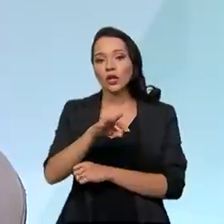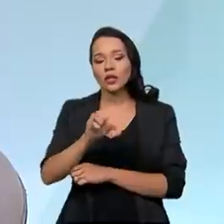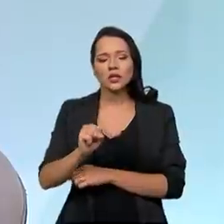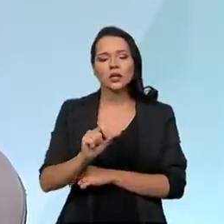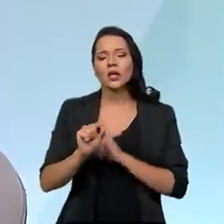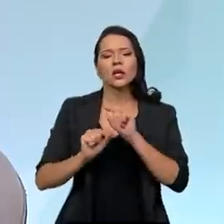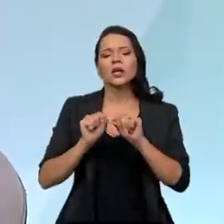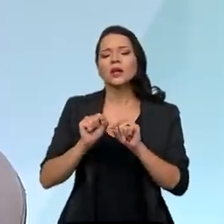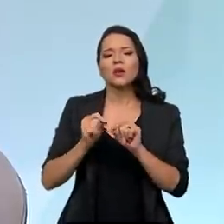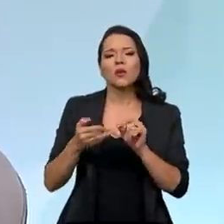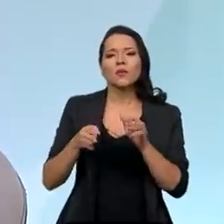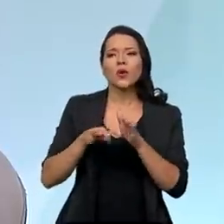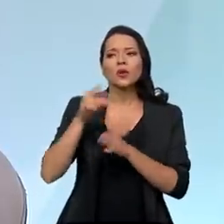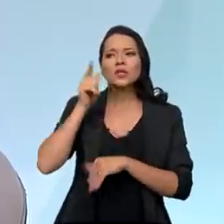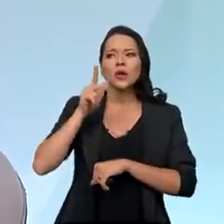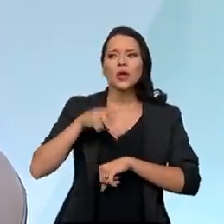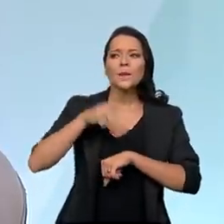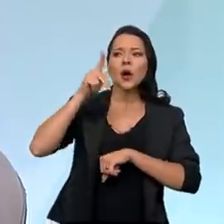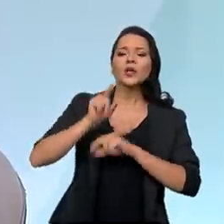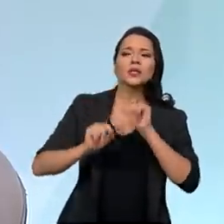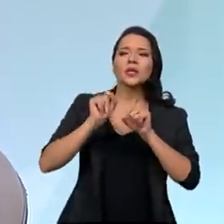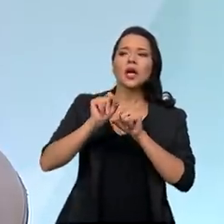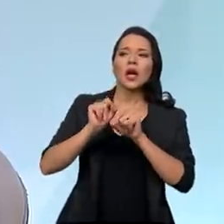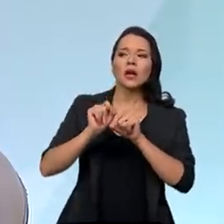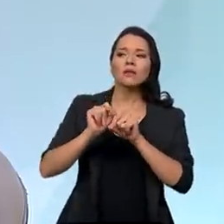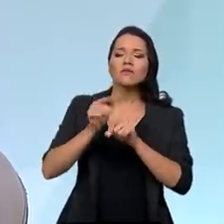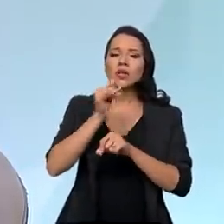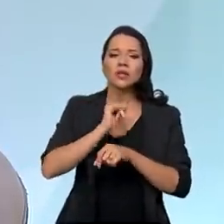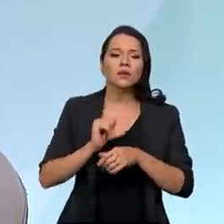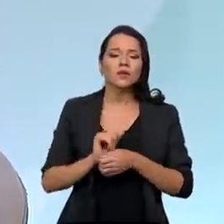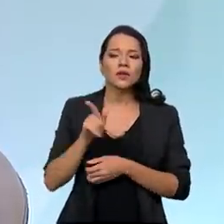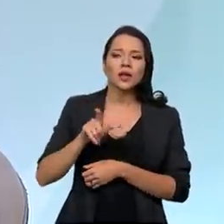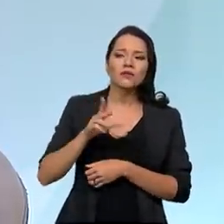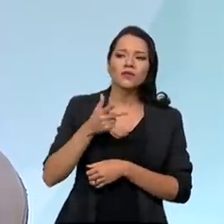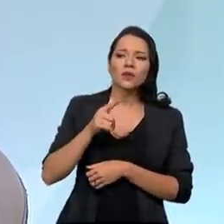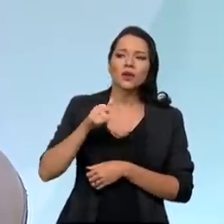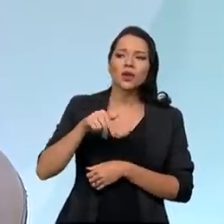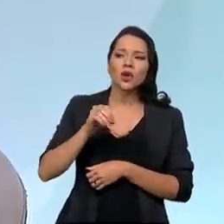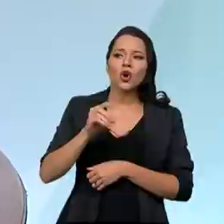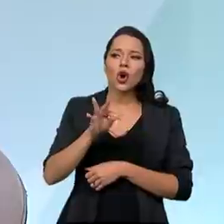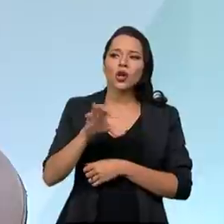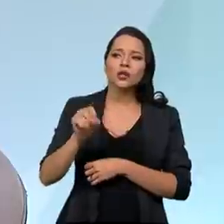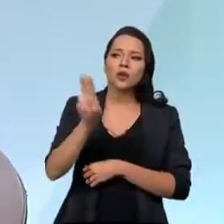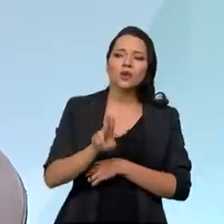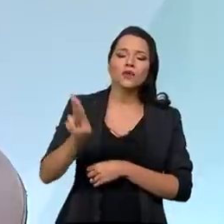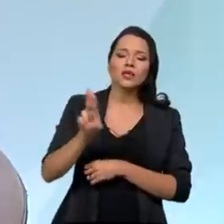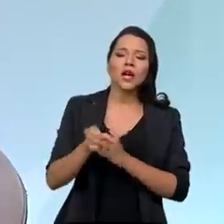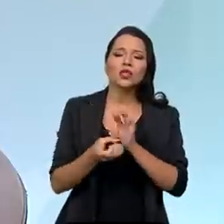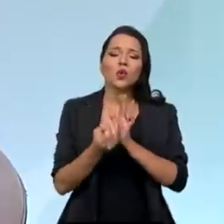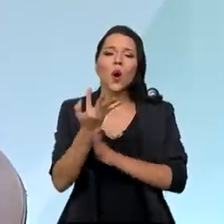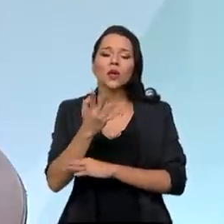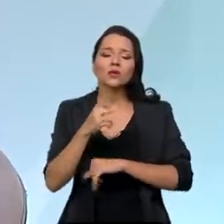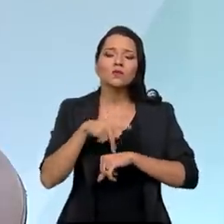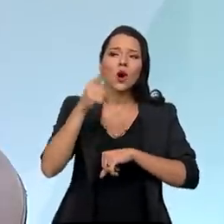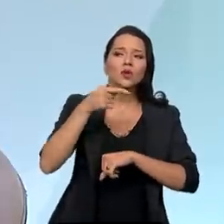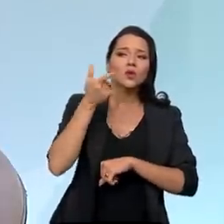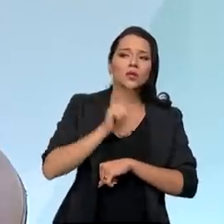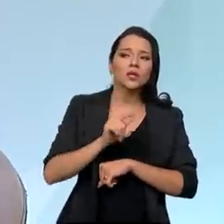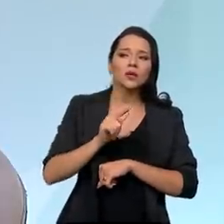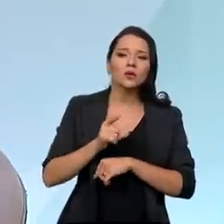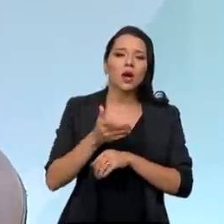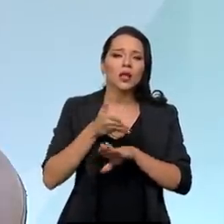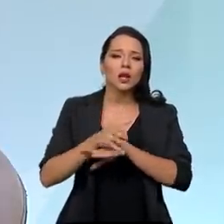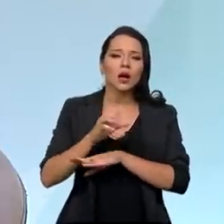que chegou no pós-graduação brasileiro e que foi, por exemplo, cotista na universidade? Então, é sempre assim,